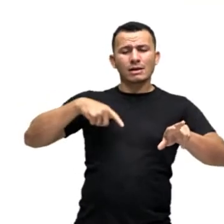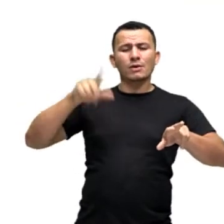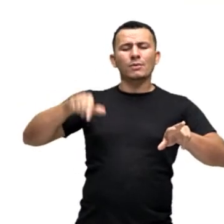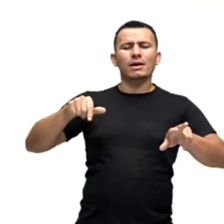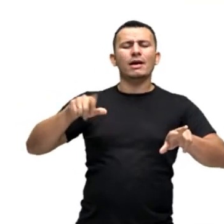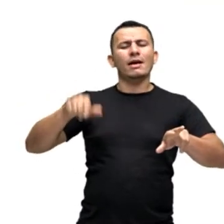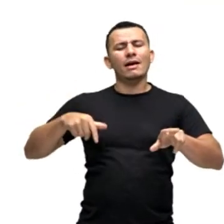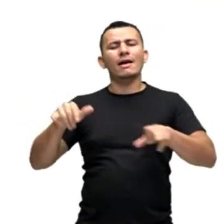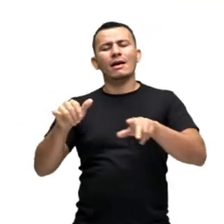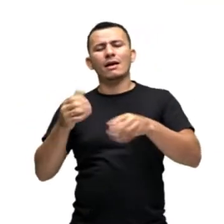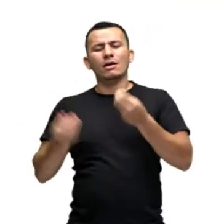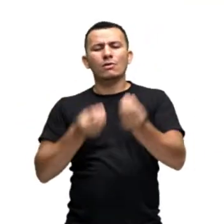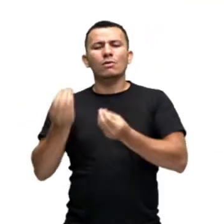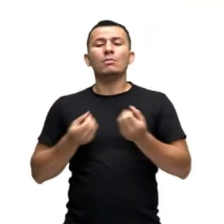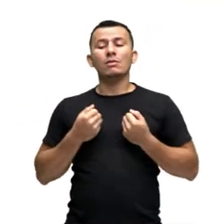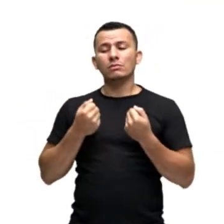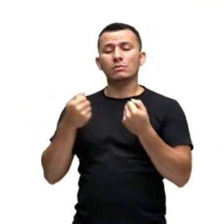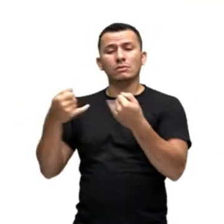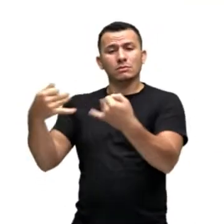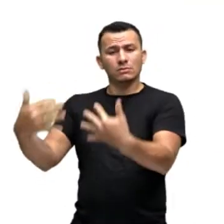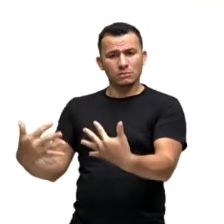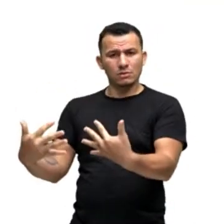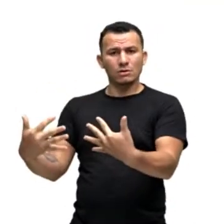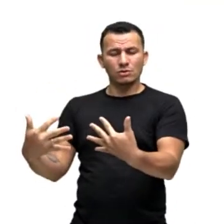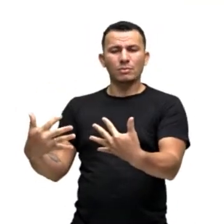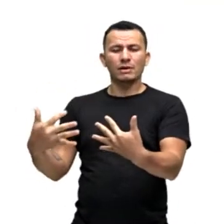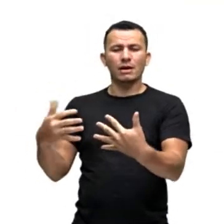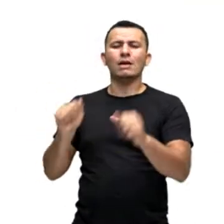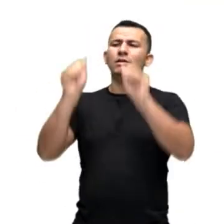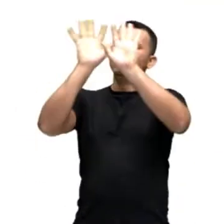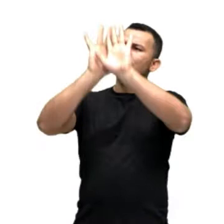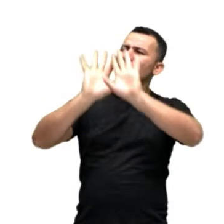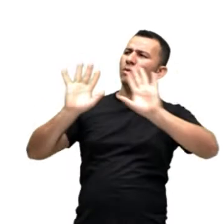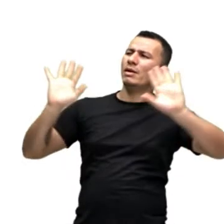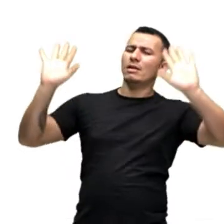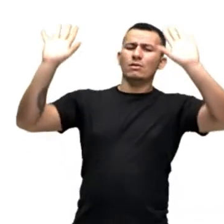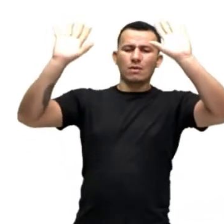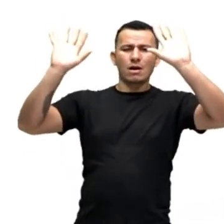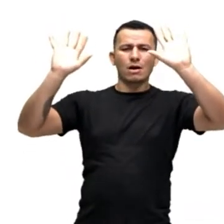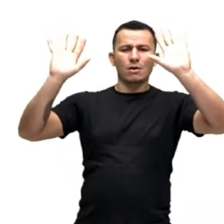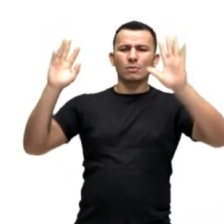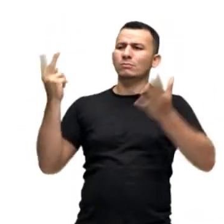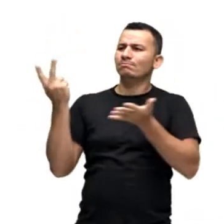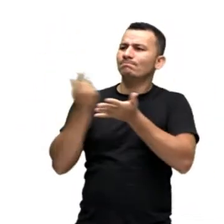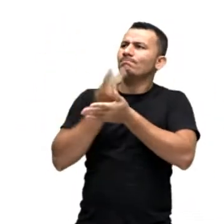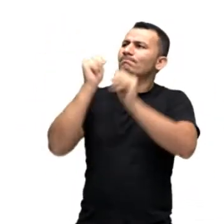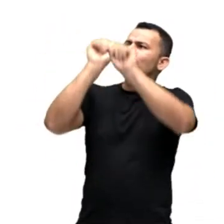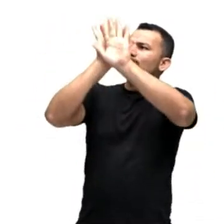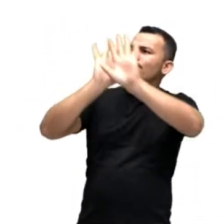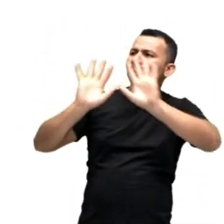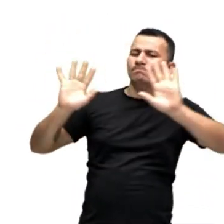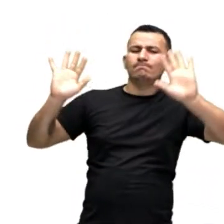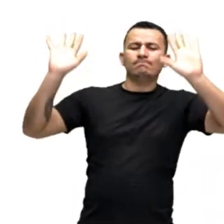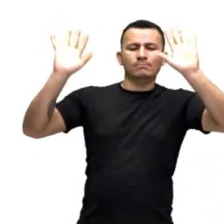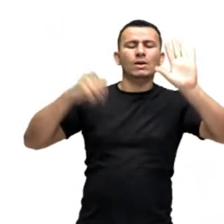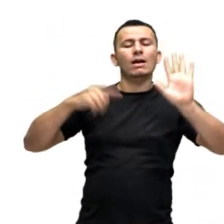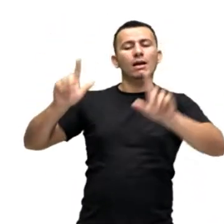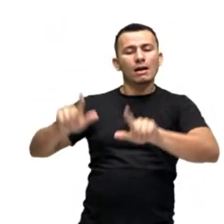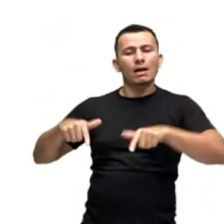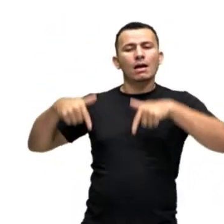uma maneira de explicar o sobrenatural de explicar a atitude